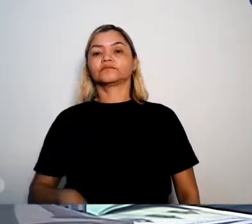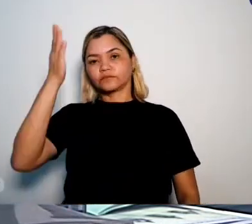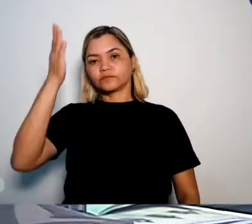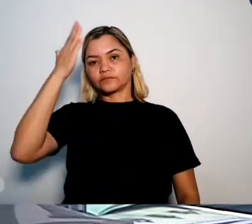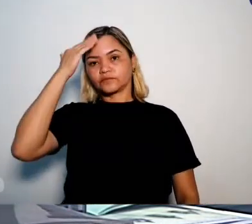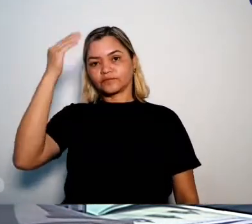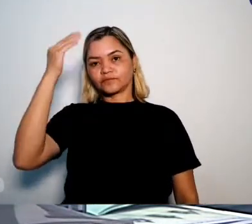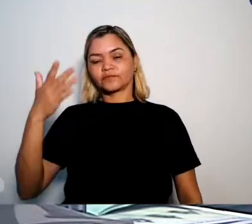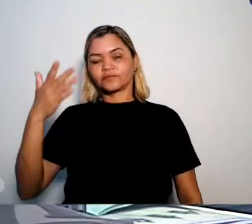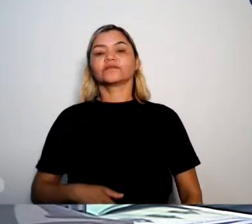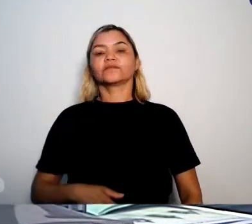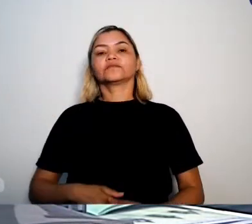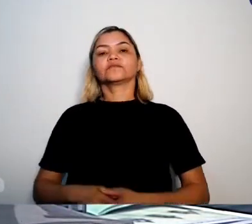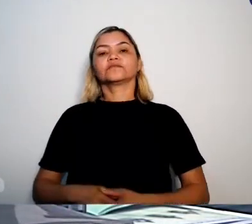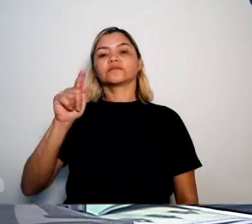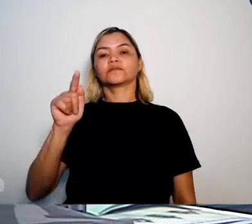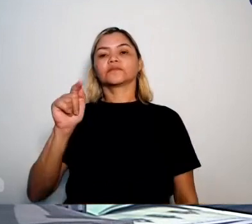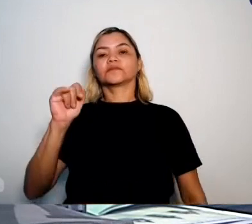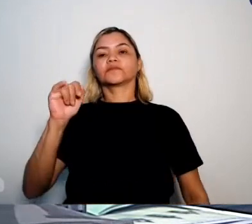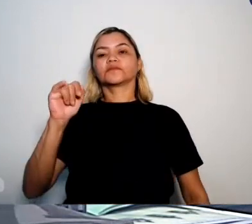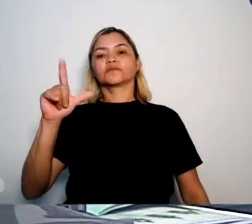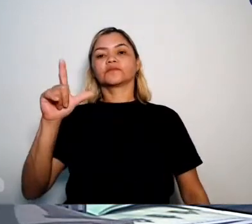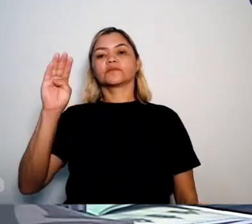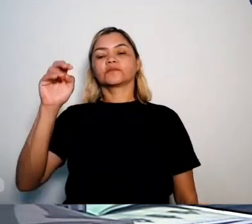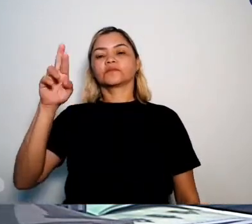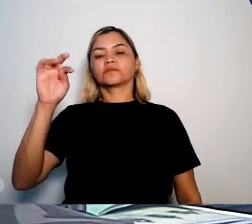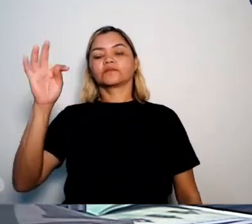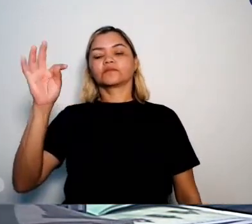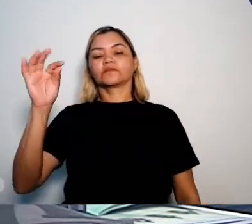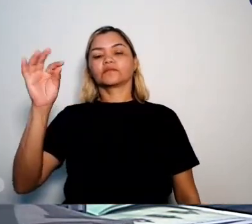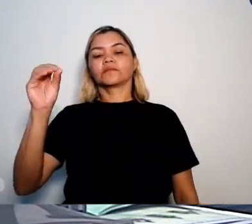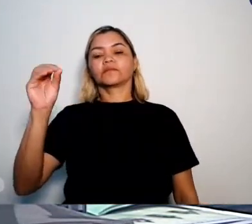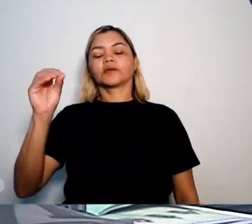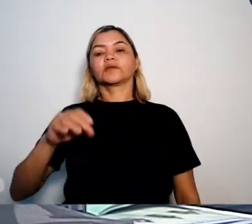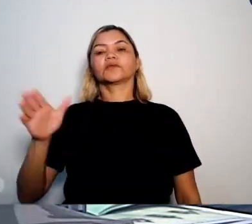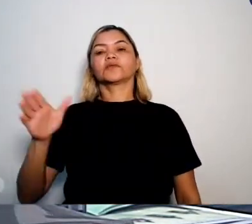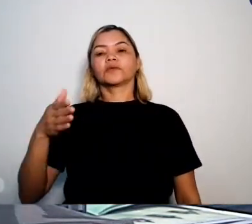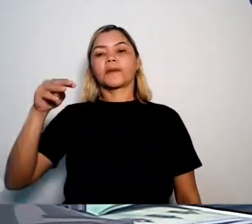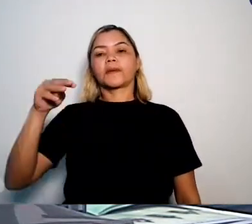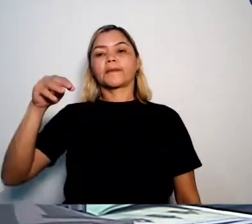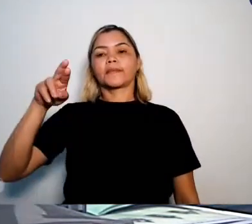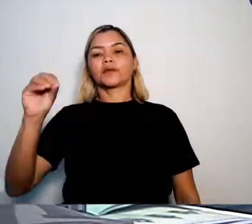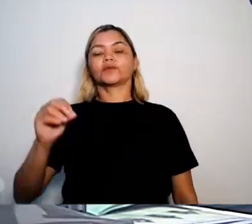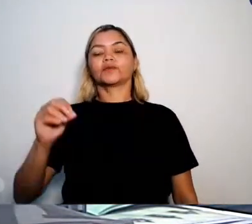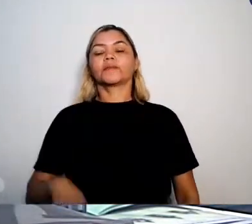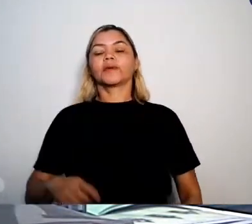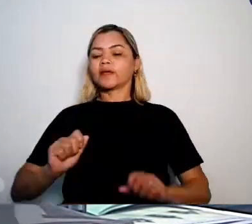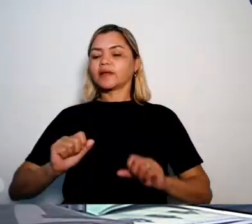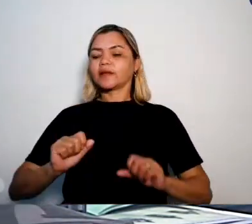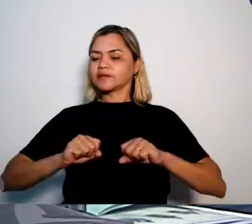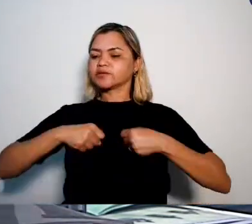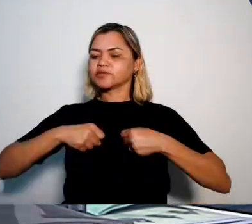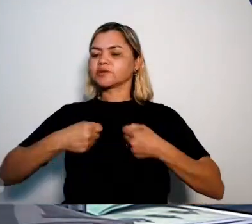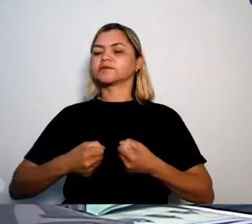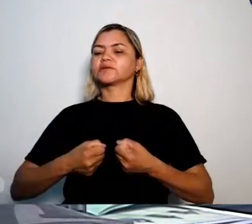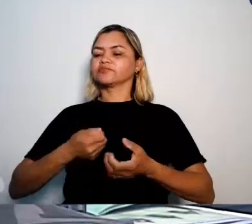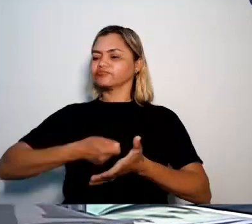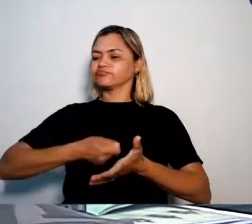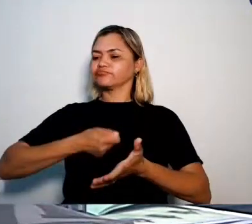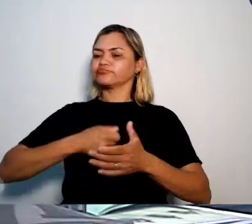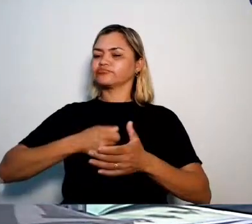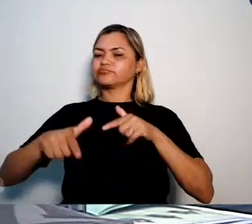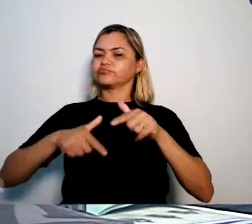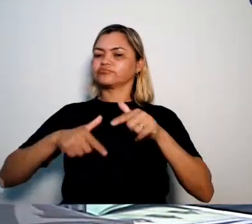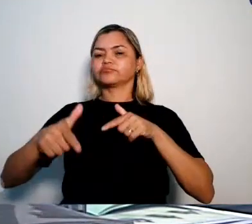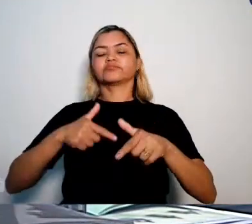Gilberto Luiz Galdino e Mário Vieira pela dedicação e empenho na luta contra as